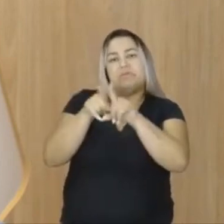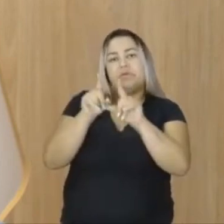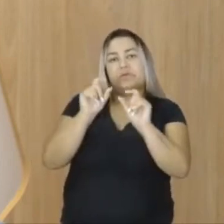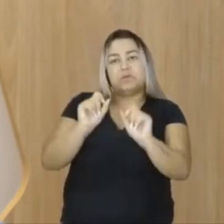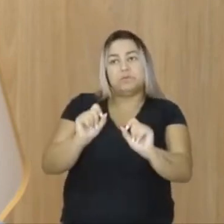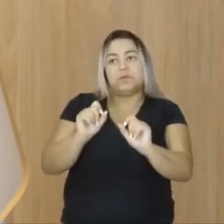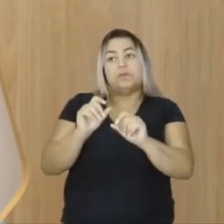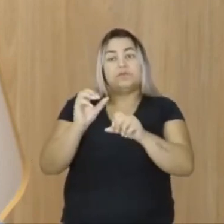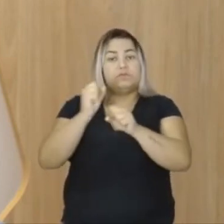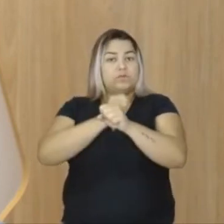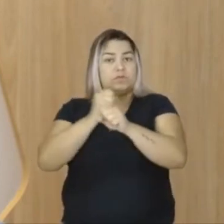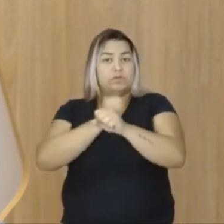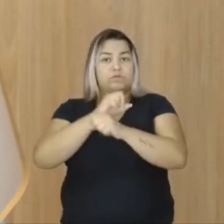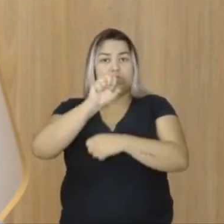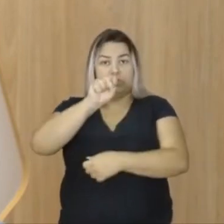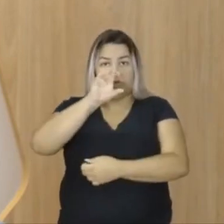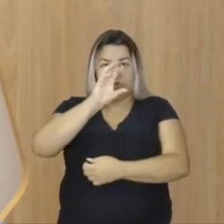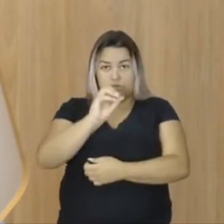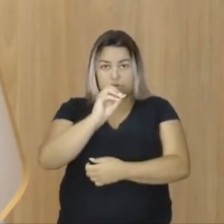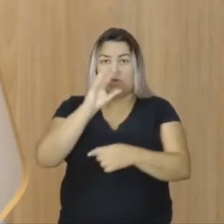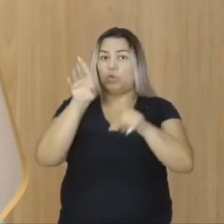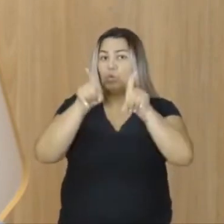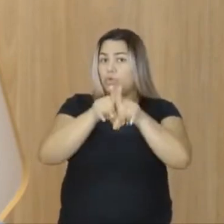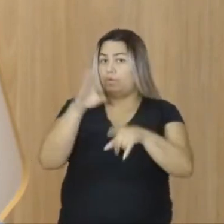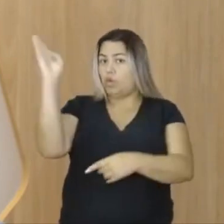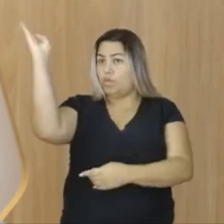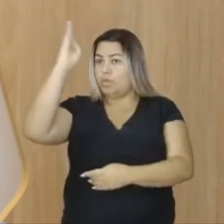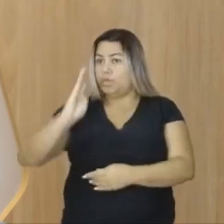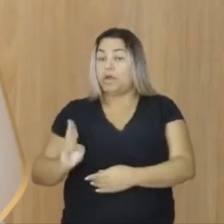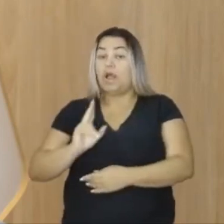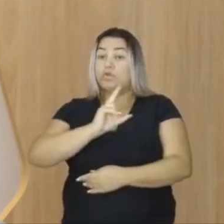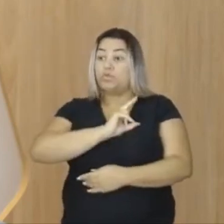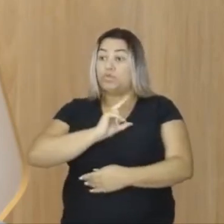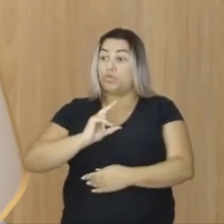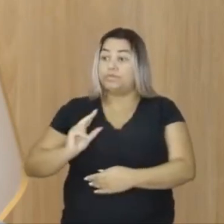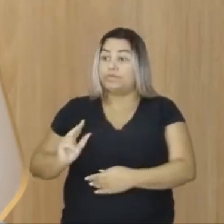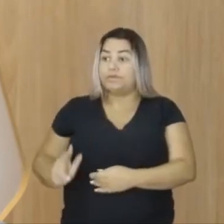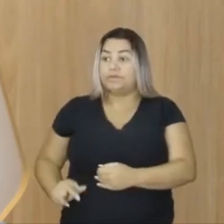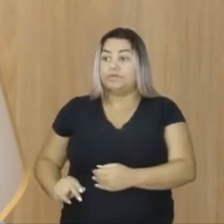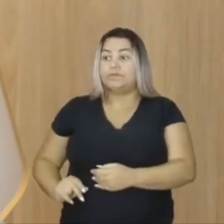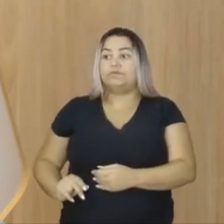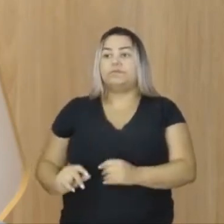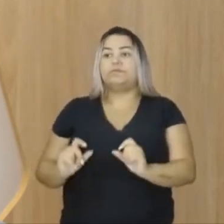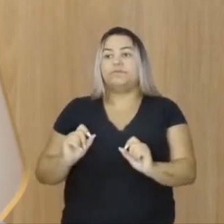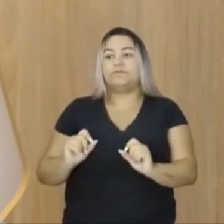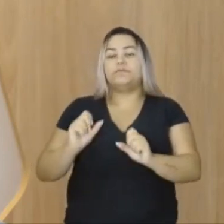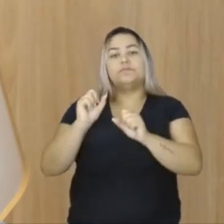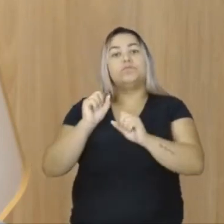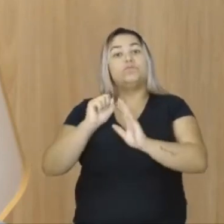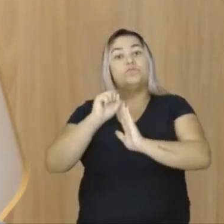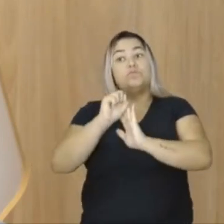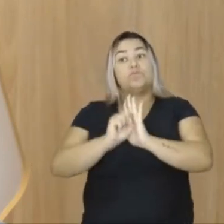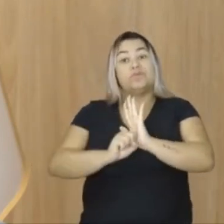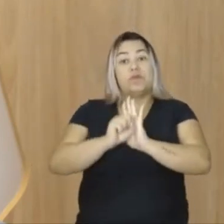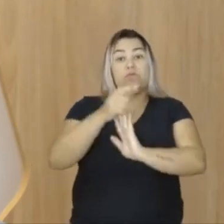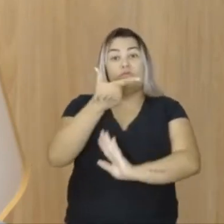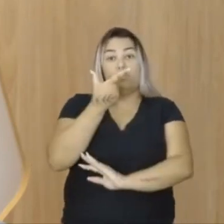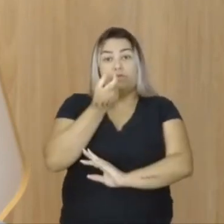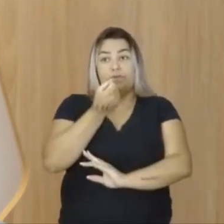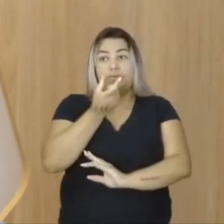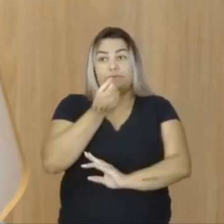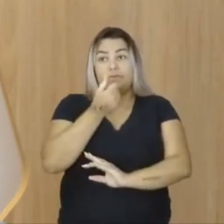partir da década de 80. O Brasil foi a China do século XX. Teve um crescimento acima